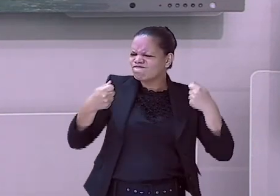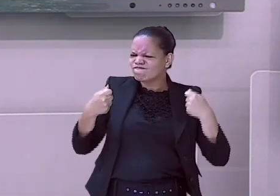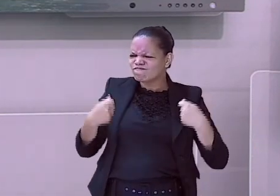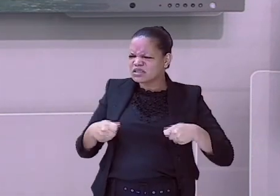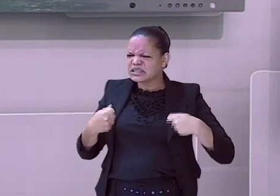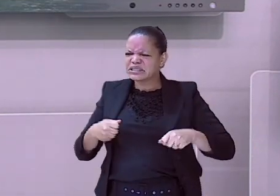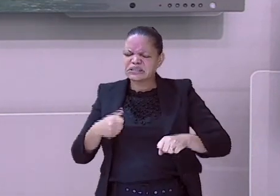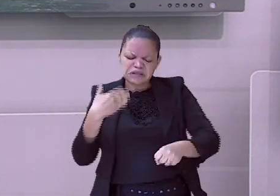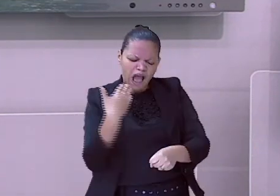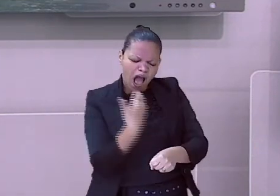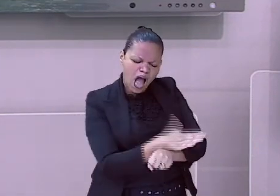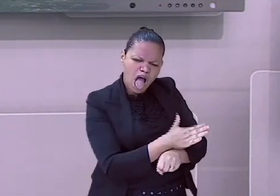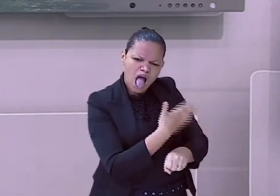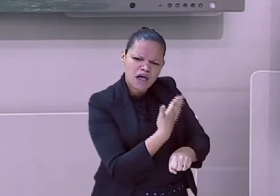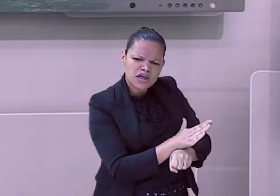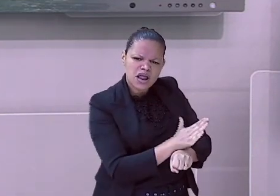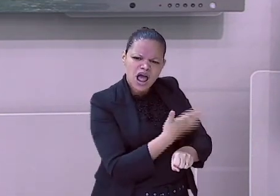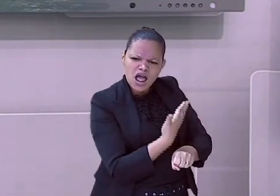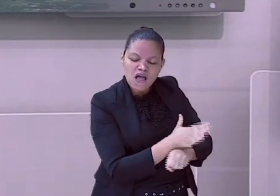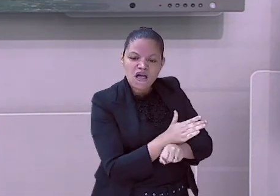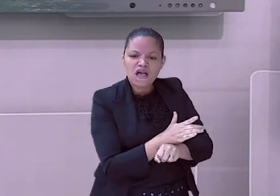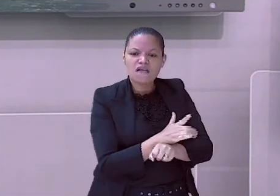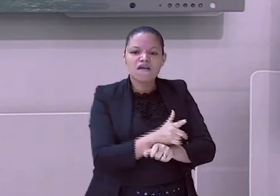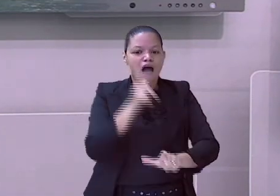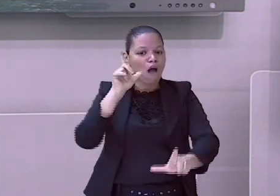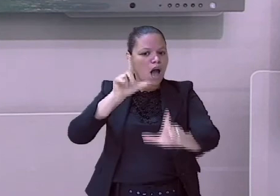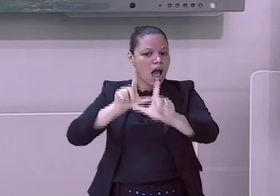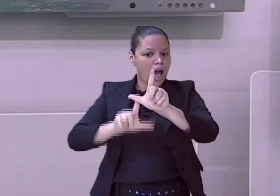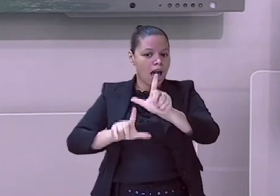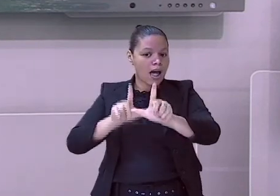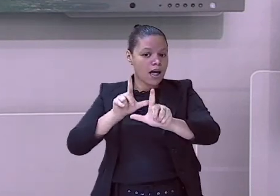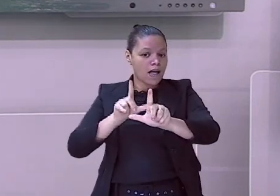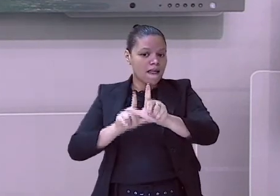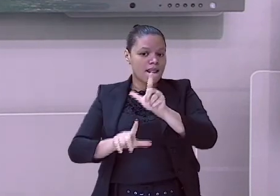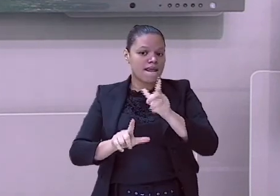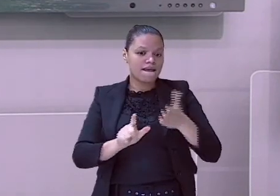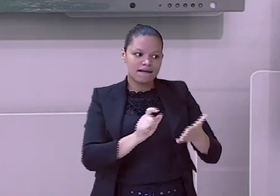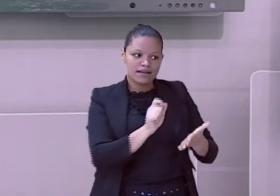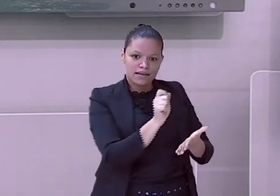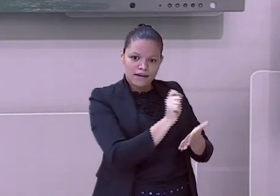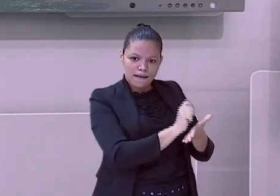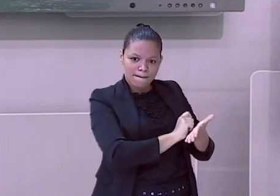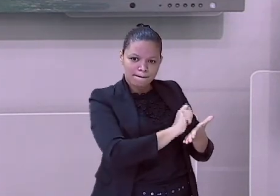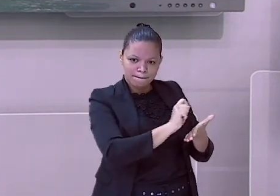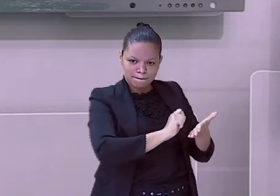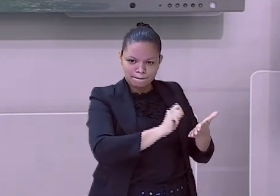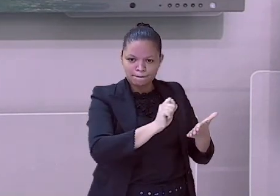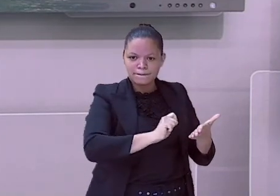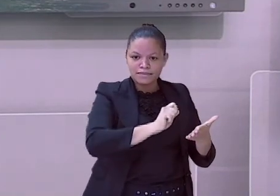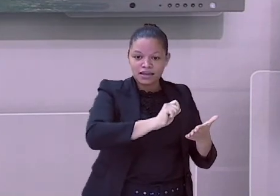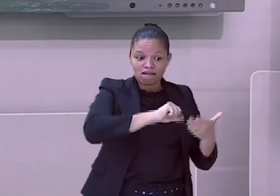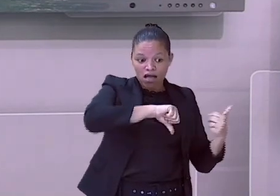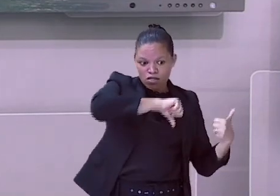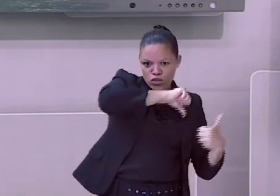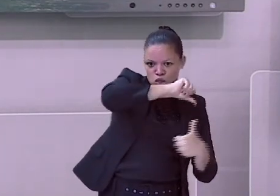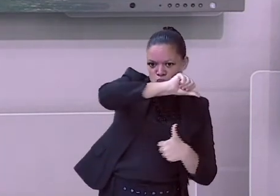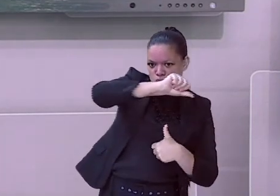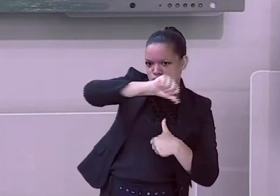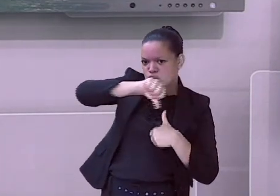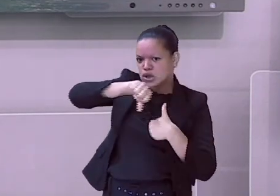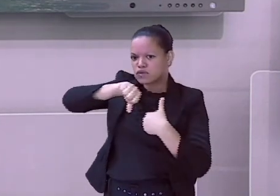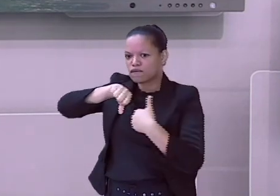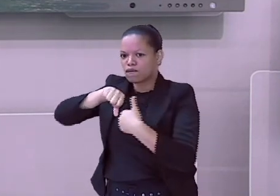vai fazer a transferência da letra de ler para a letra cursiva, escrevendo no